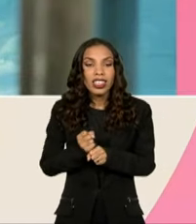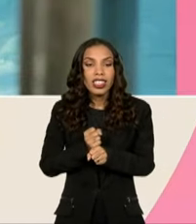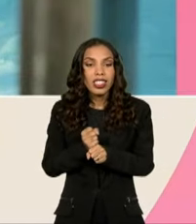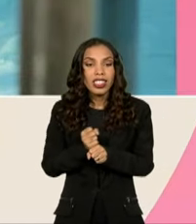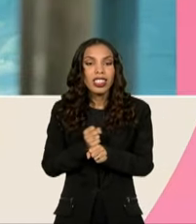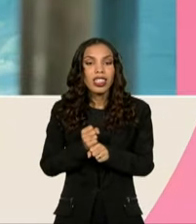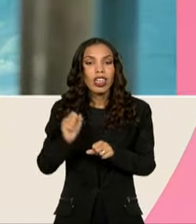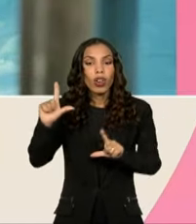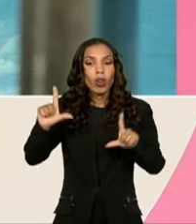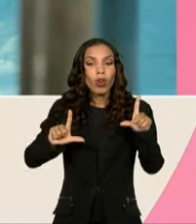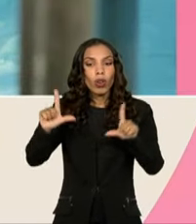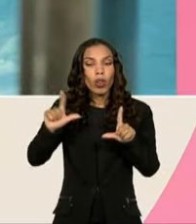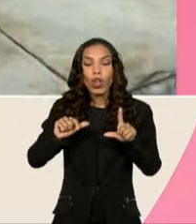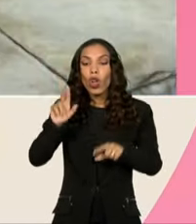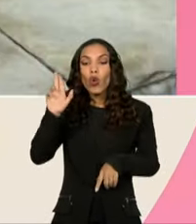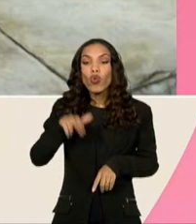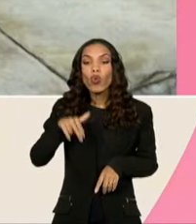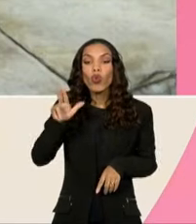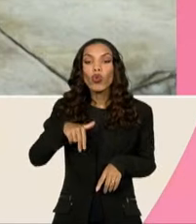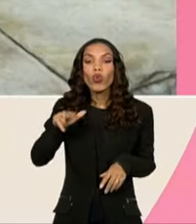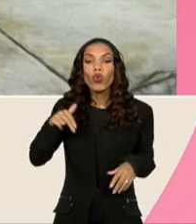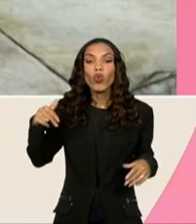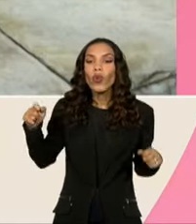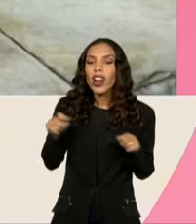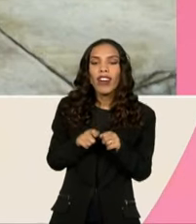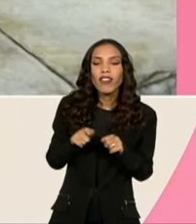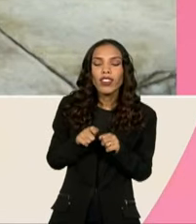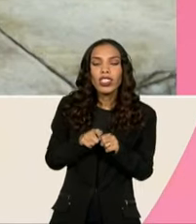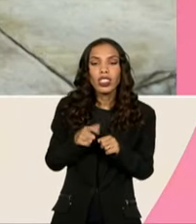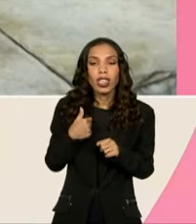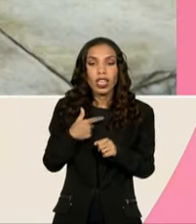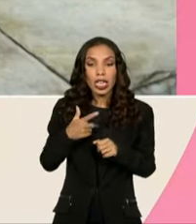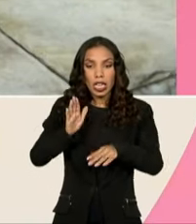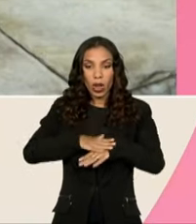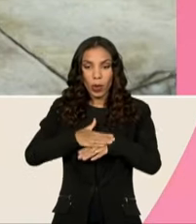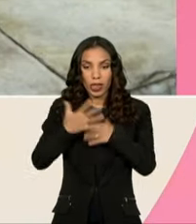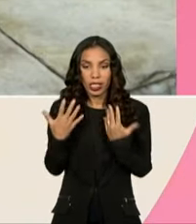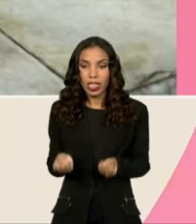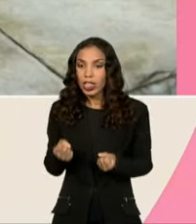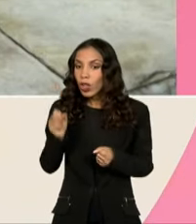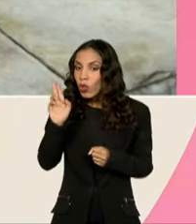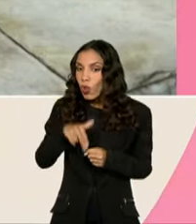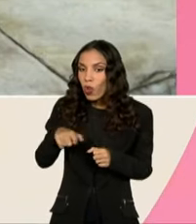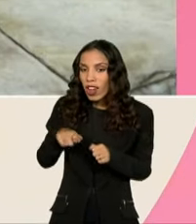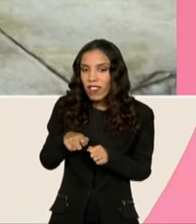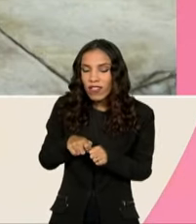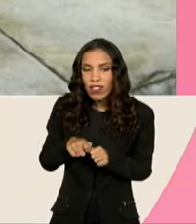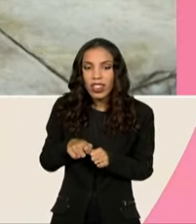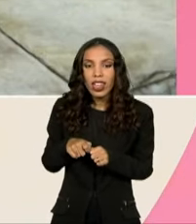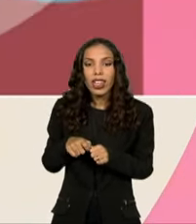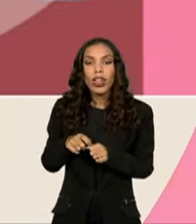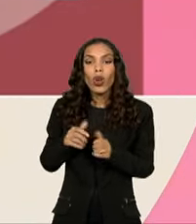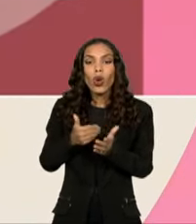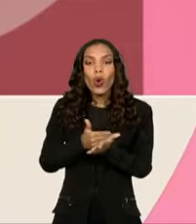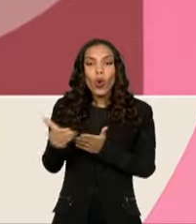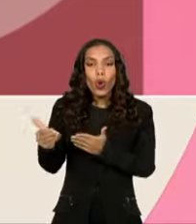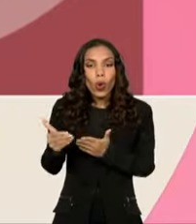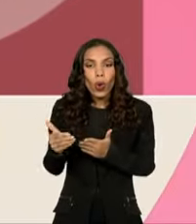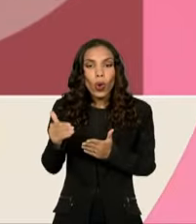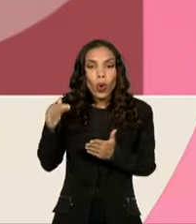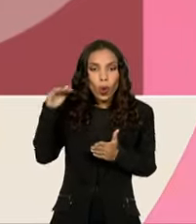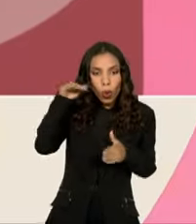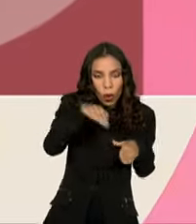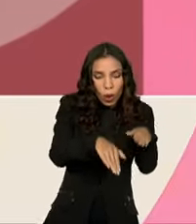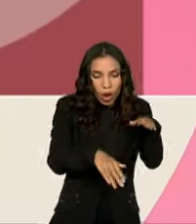Era um quadro que era, nunca fiz. E eu me propunha a fazer algo que eu nunca tivesse feito. E assim, eu comecei, gente, na piscina de hidroginástica, dando pé